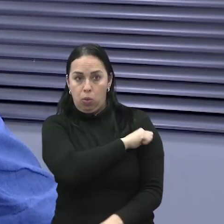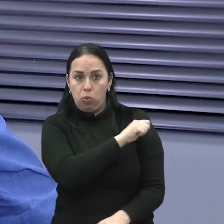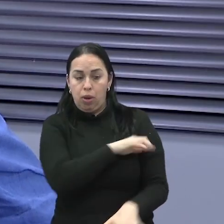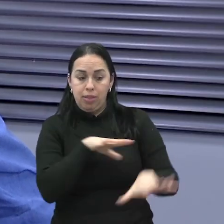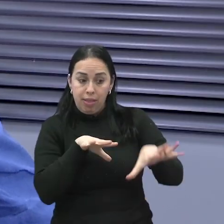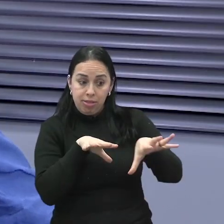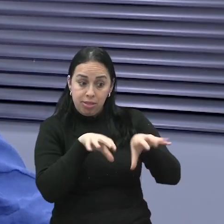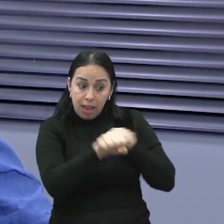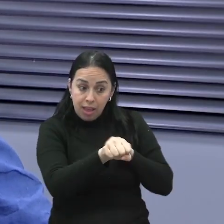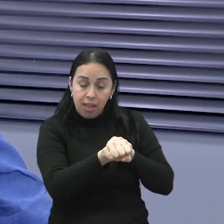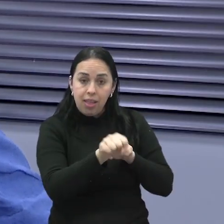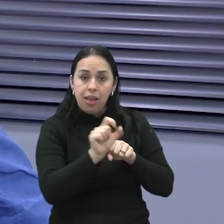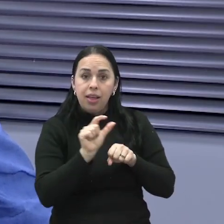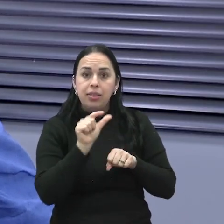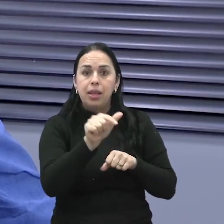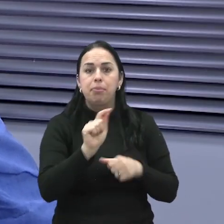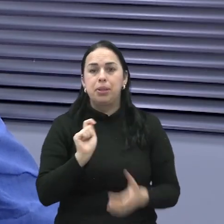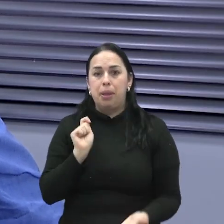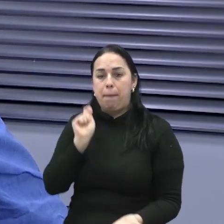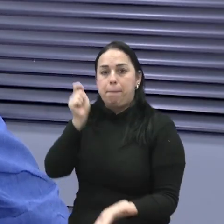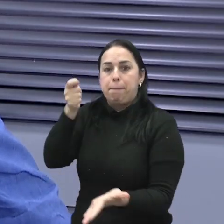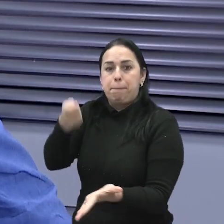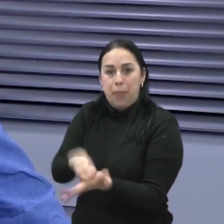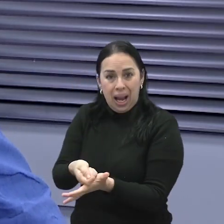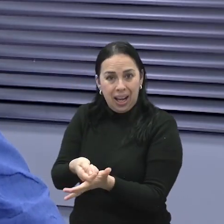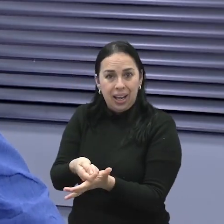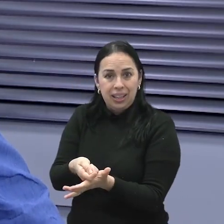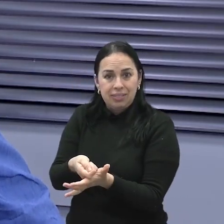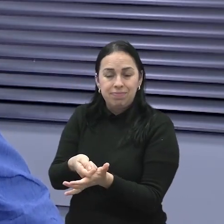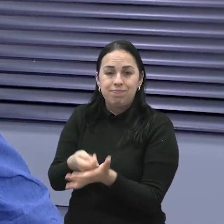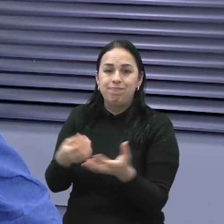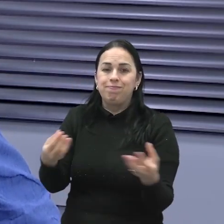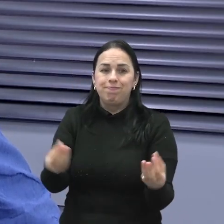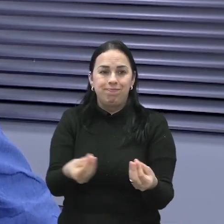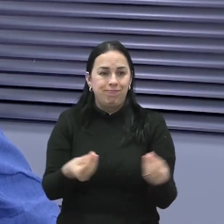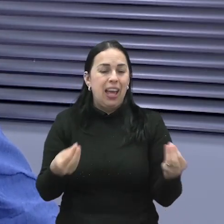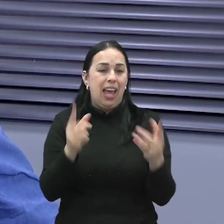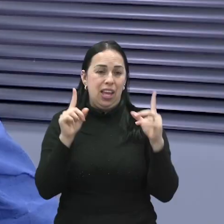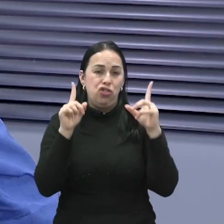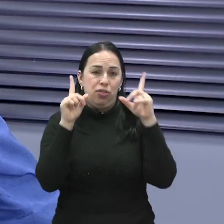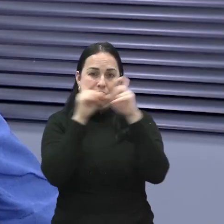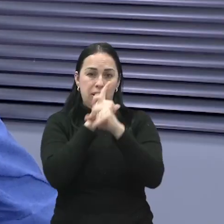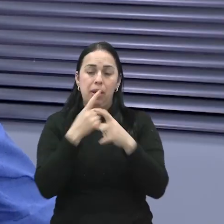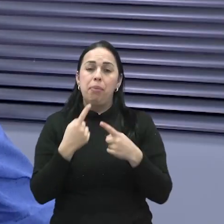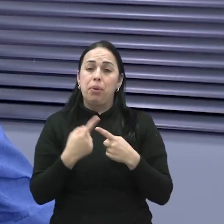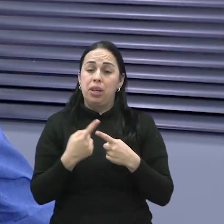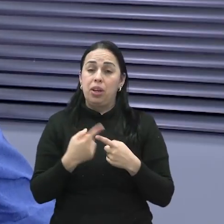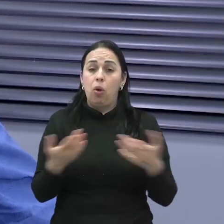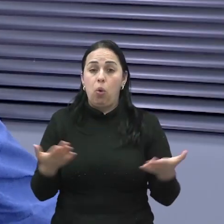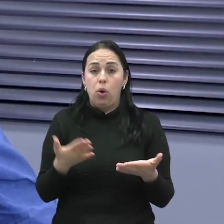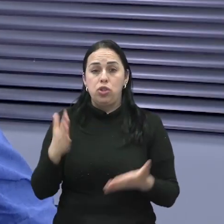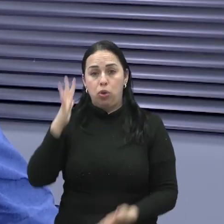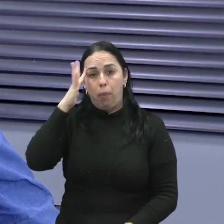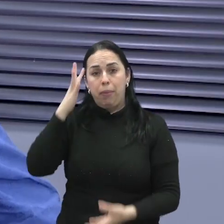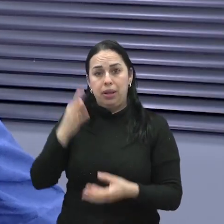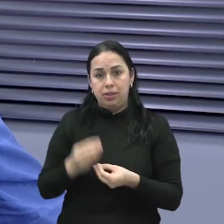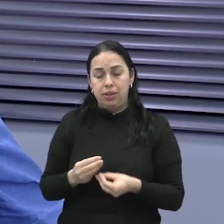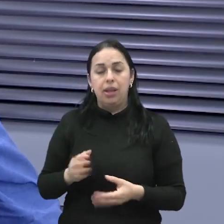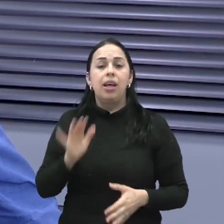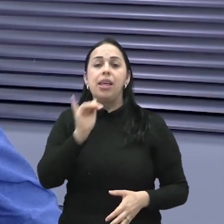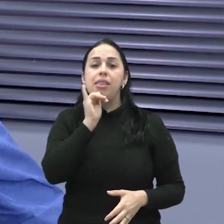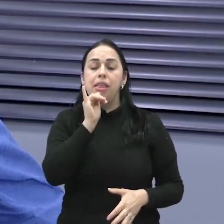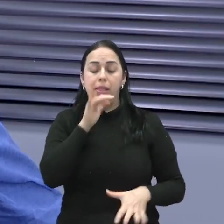estudante terminar a faculdade e já ter que pagar o FIES, isso aí fica muito difícil, porque hoje a gente entende que